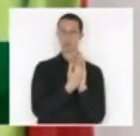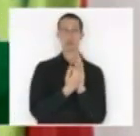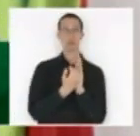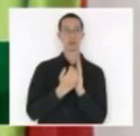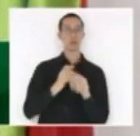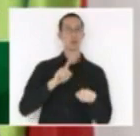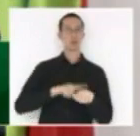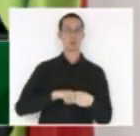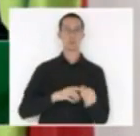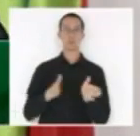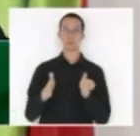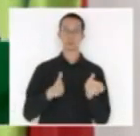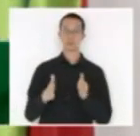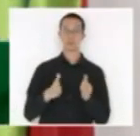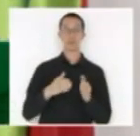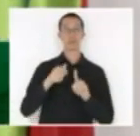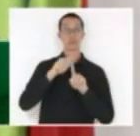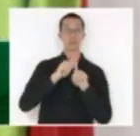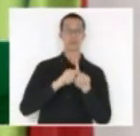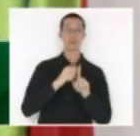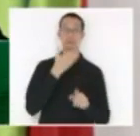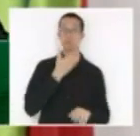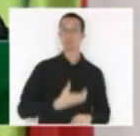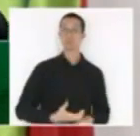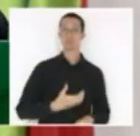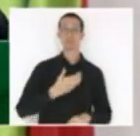2019 para aquela obra